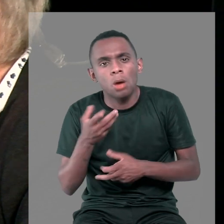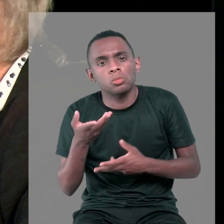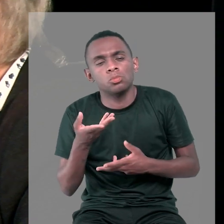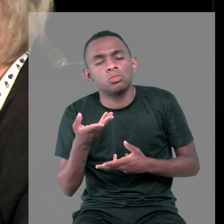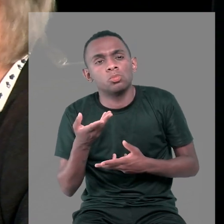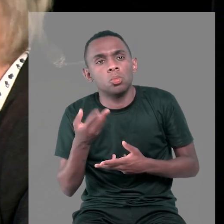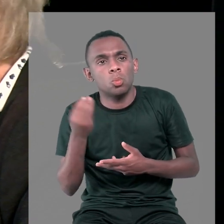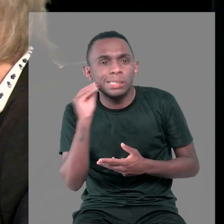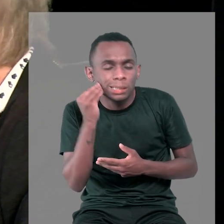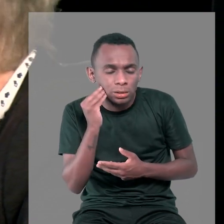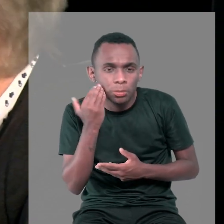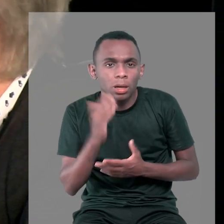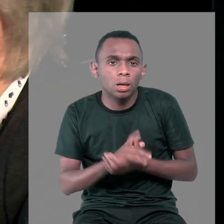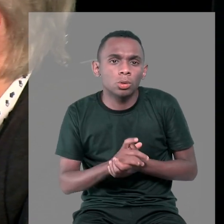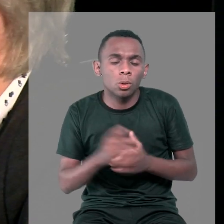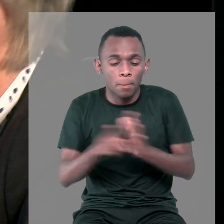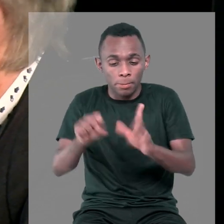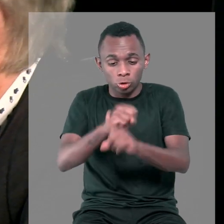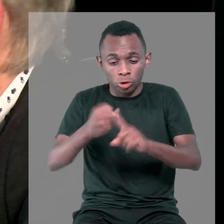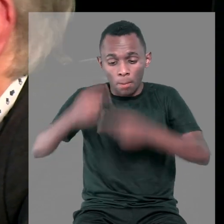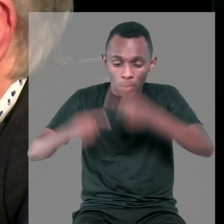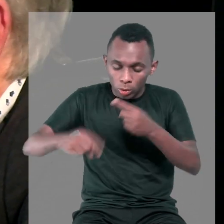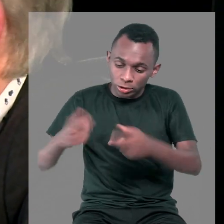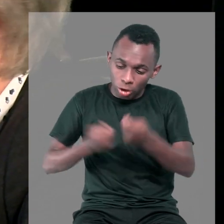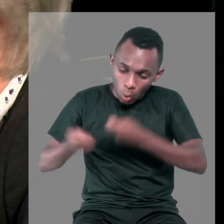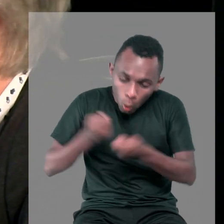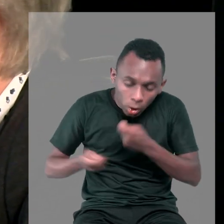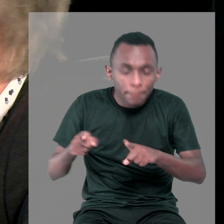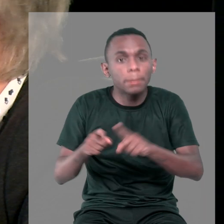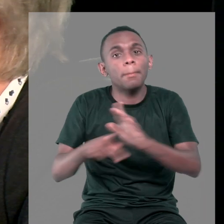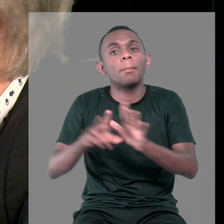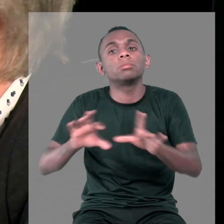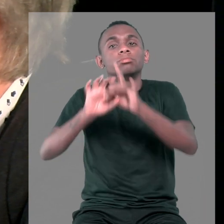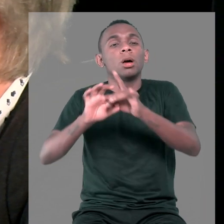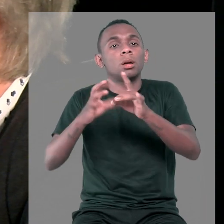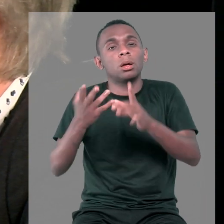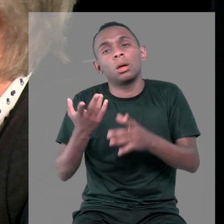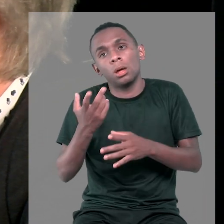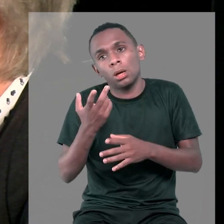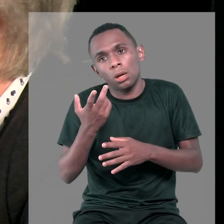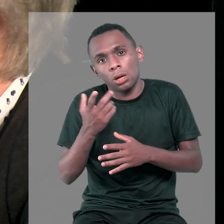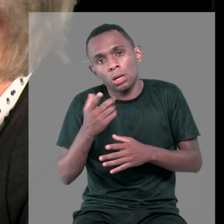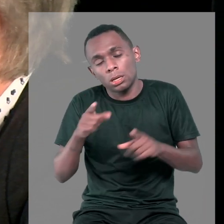uma justificativa, é um discurso que justifica a dominação de classe.